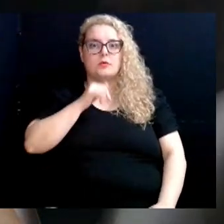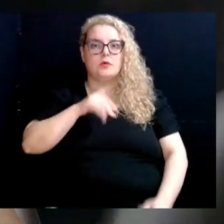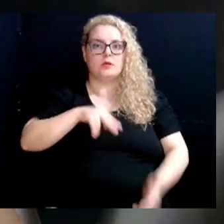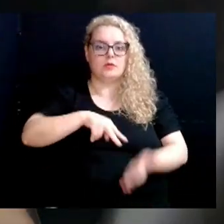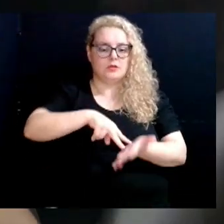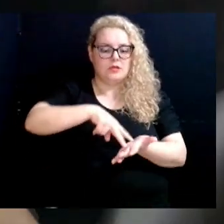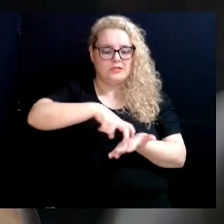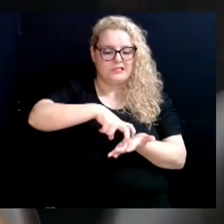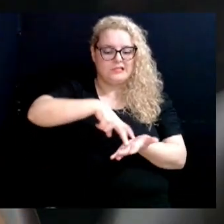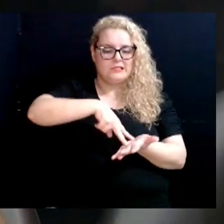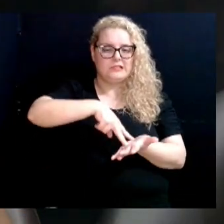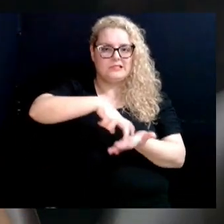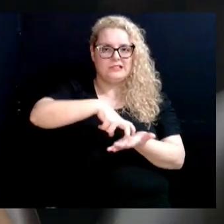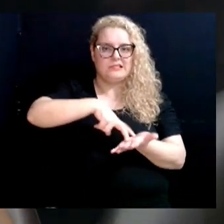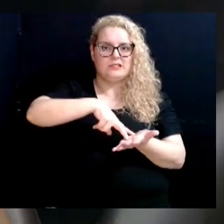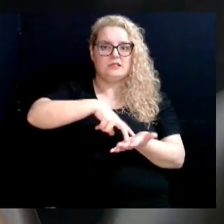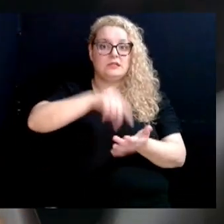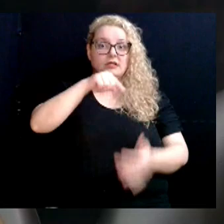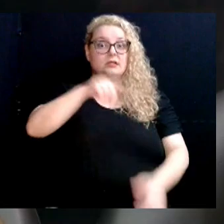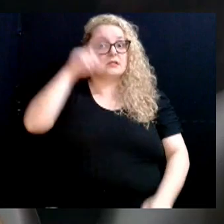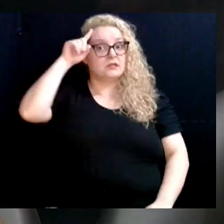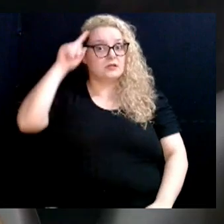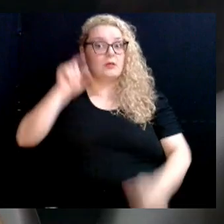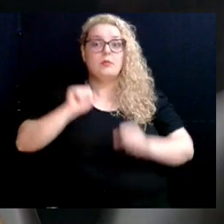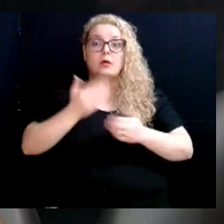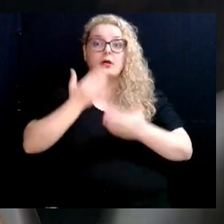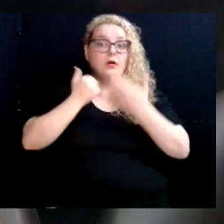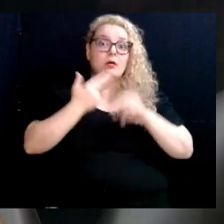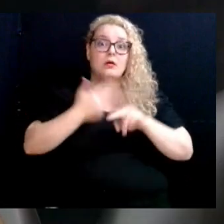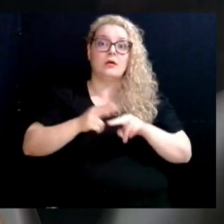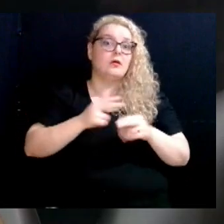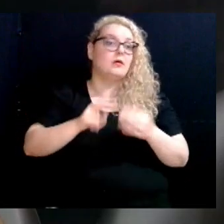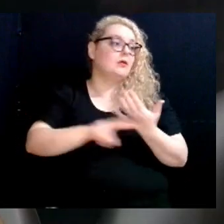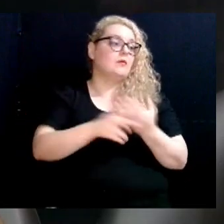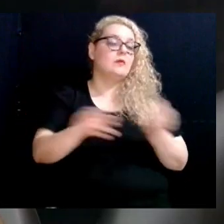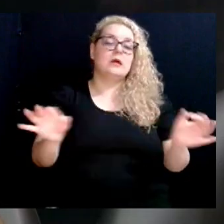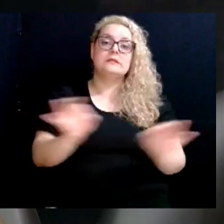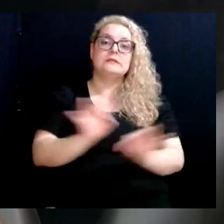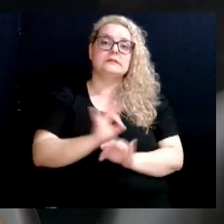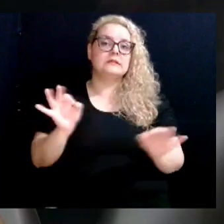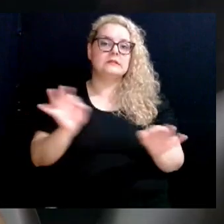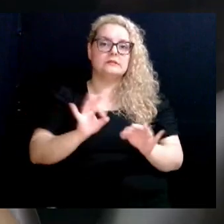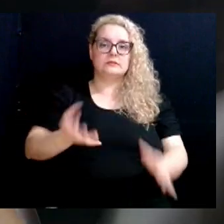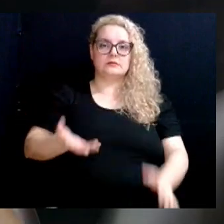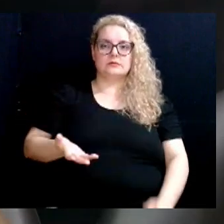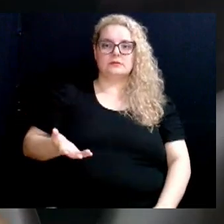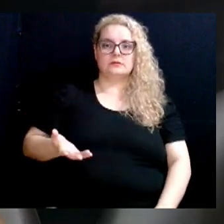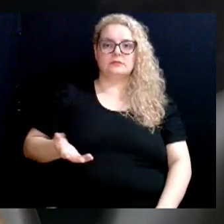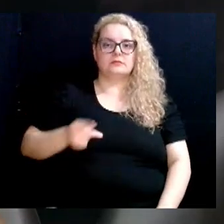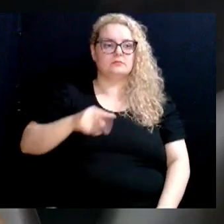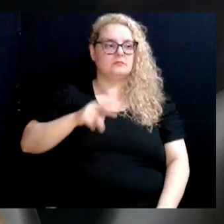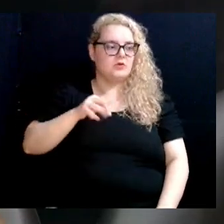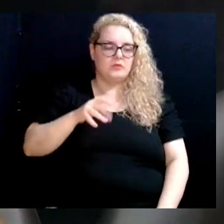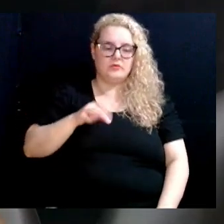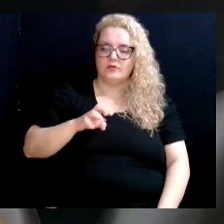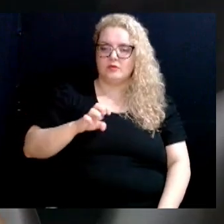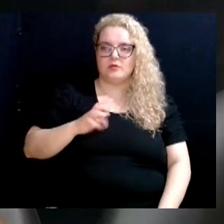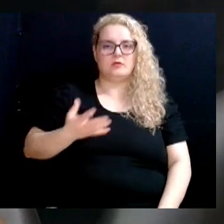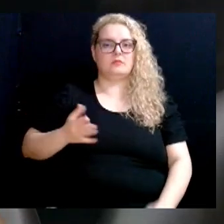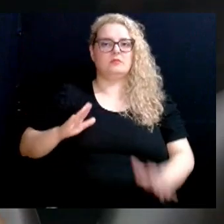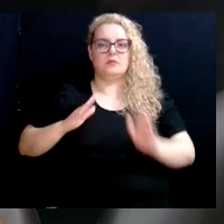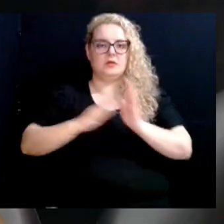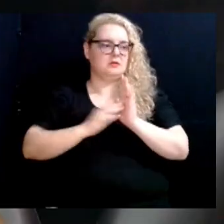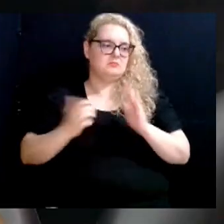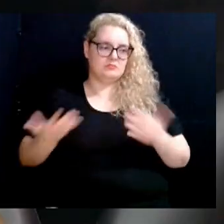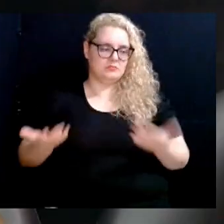dia, você tem um aporte para comer o seu chocolate e não vai impactar em nada a sua performance e a sua parte estética.